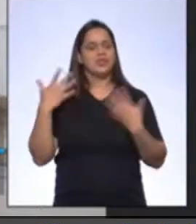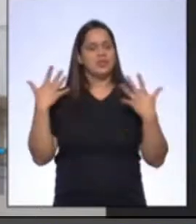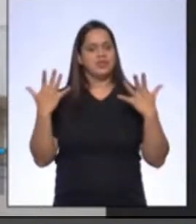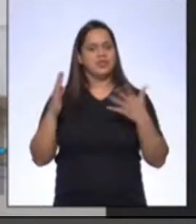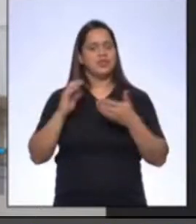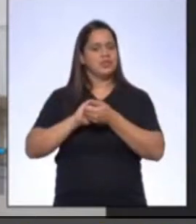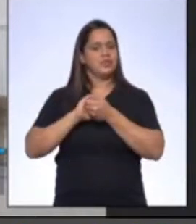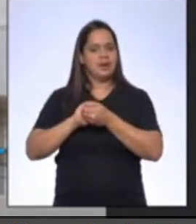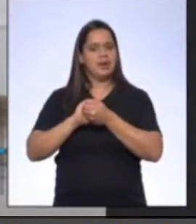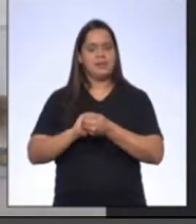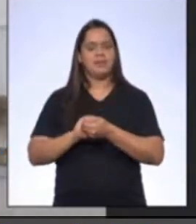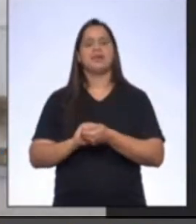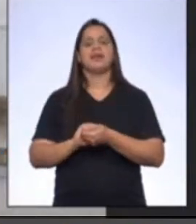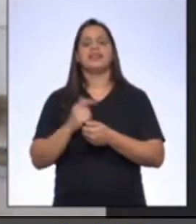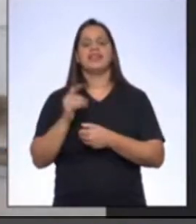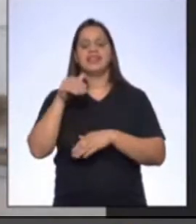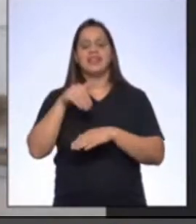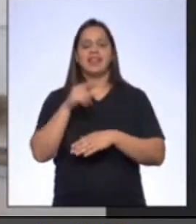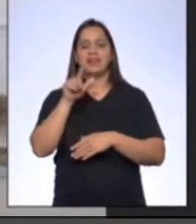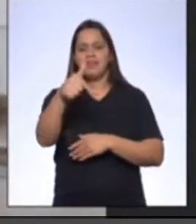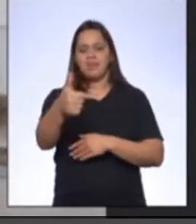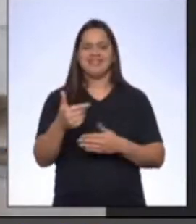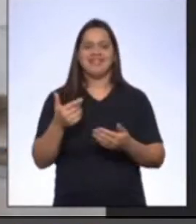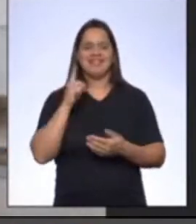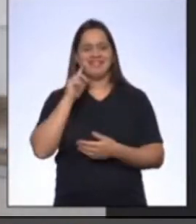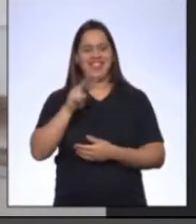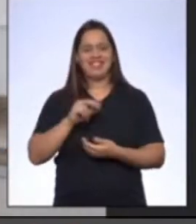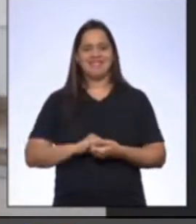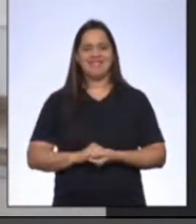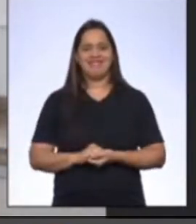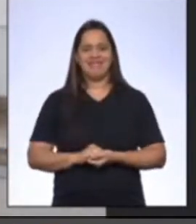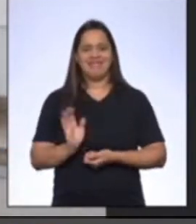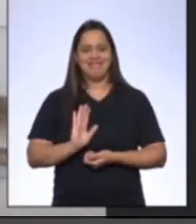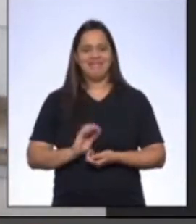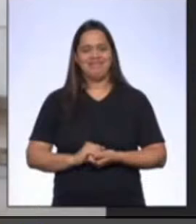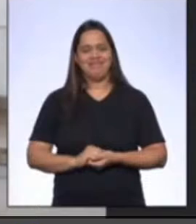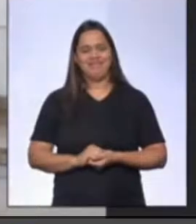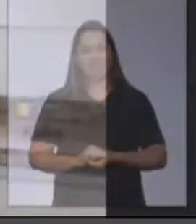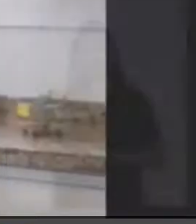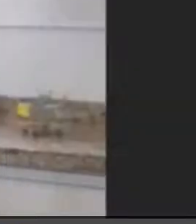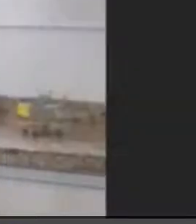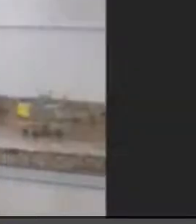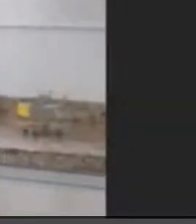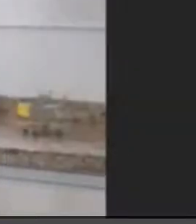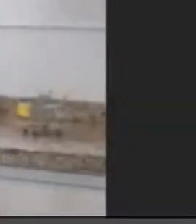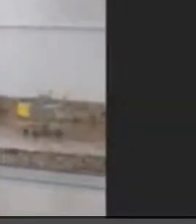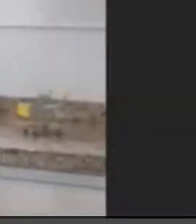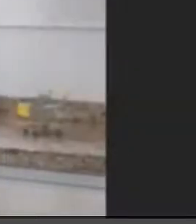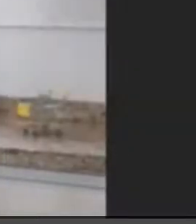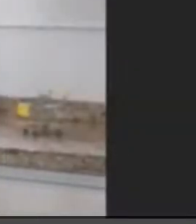parabéns. E até a próxima. A gente se vê. Tá? Muito obrigada.